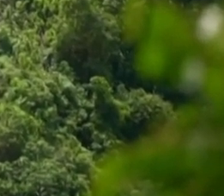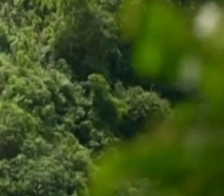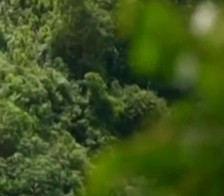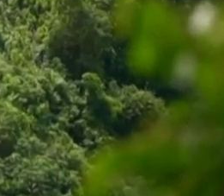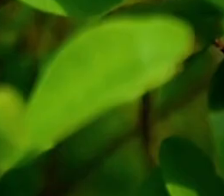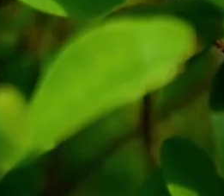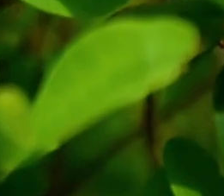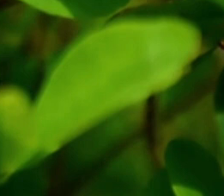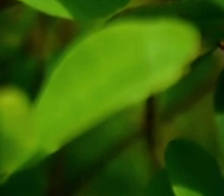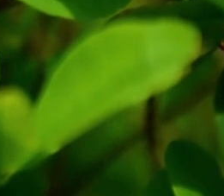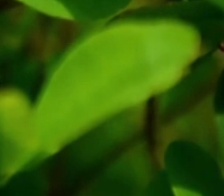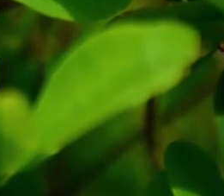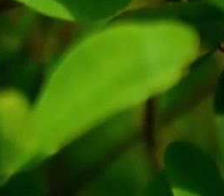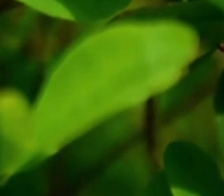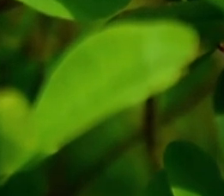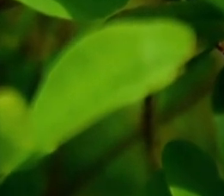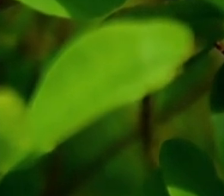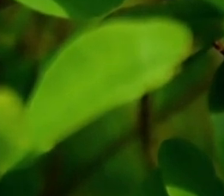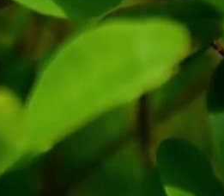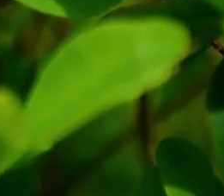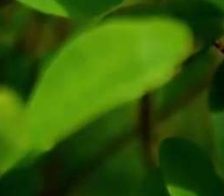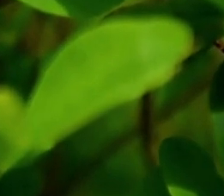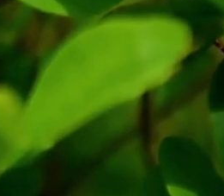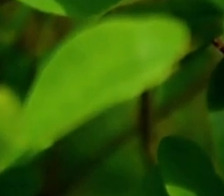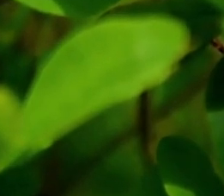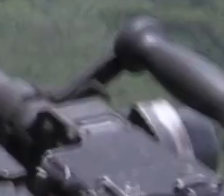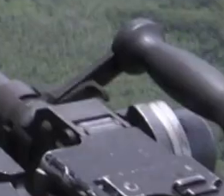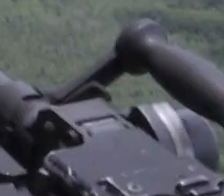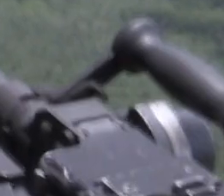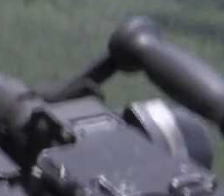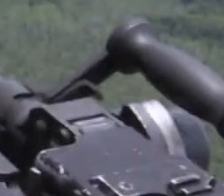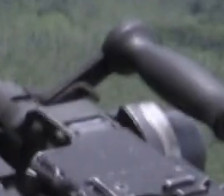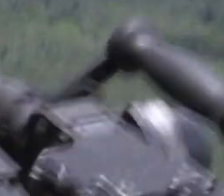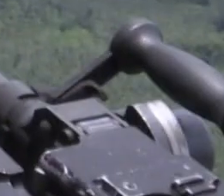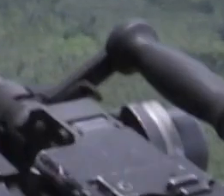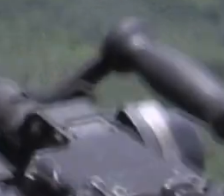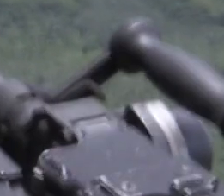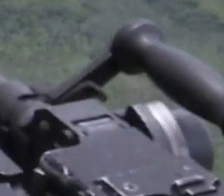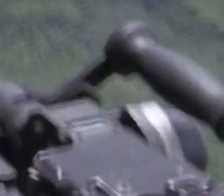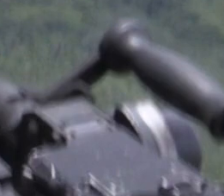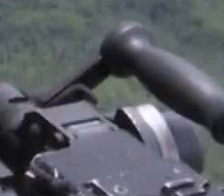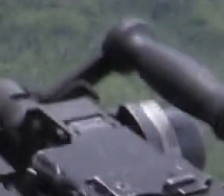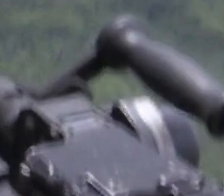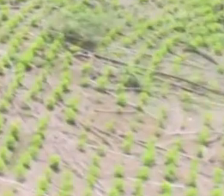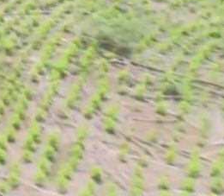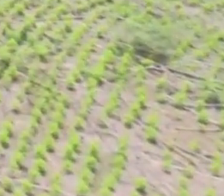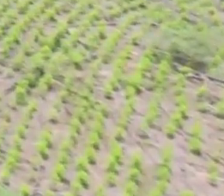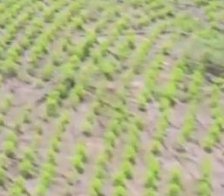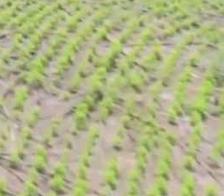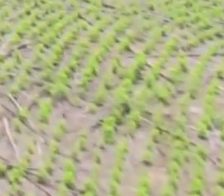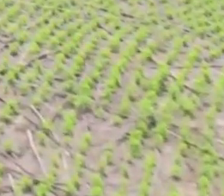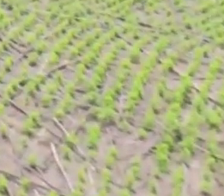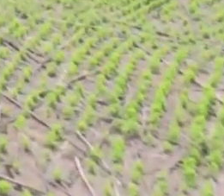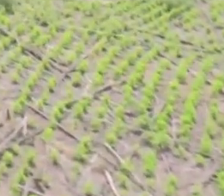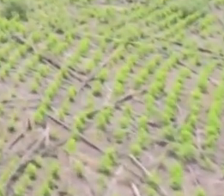dois estavam desaparecidos o aparelho caiu com 17 pessoas perto do rio n ltda entre os departamentos de guaviare